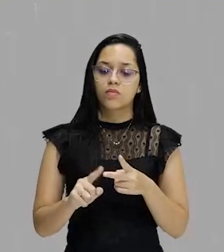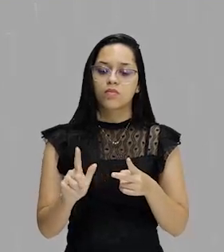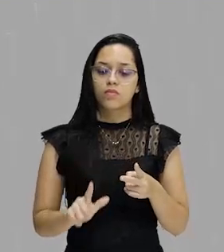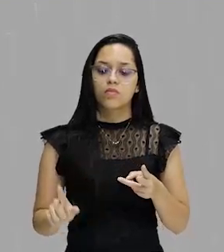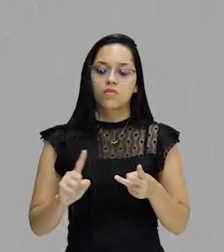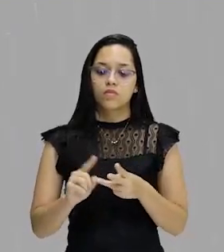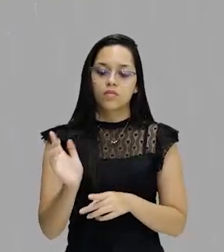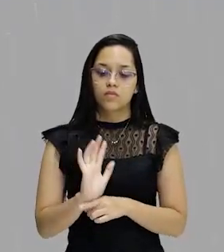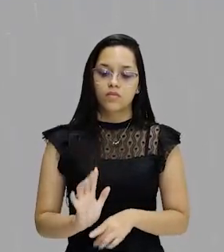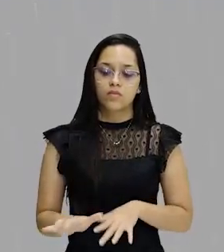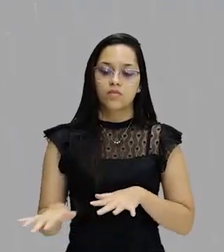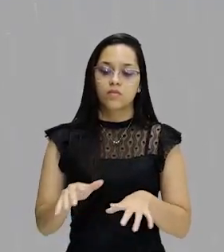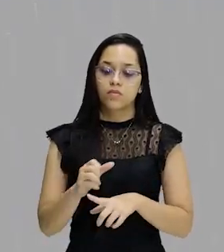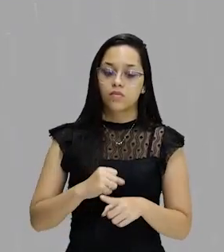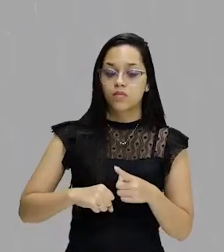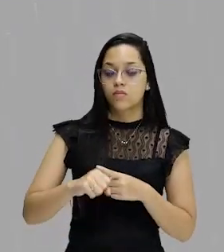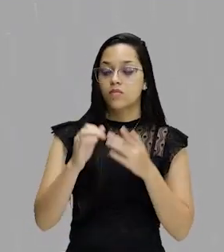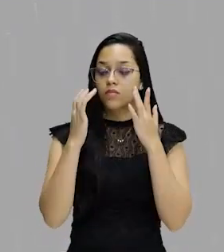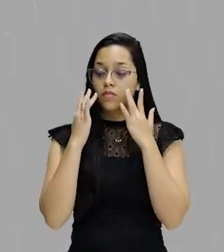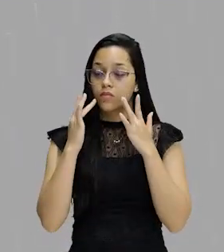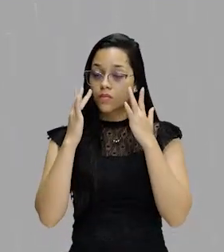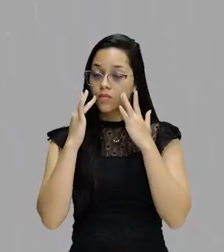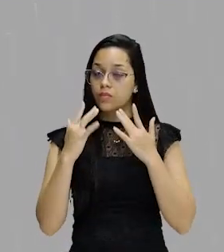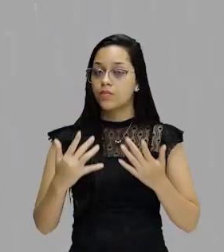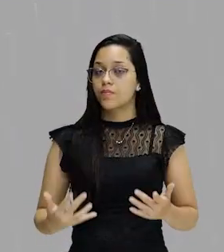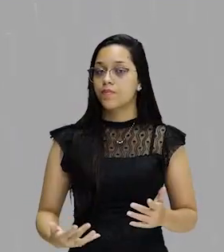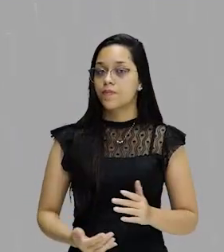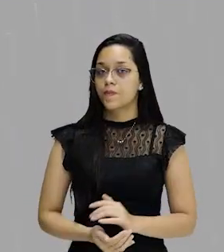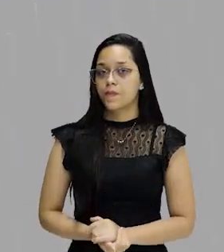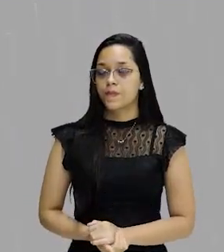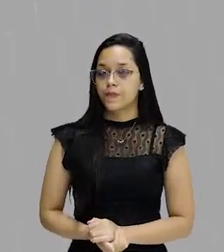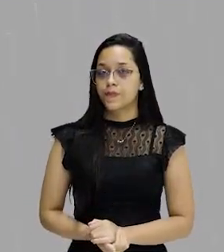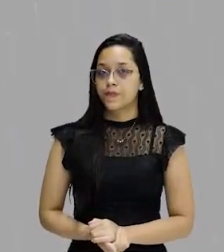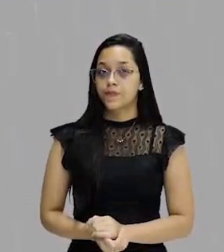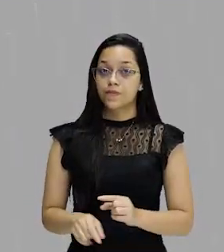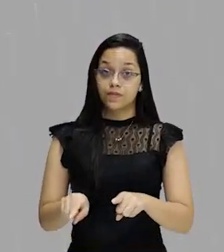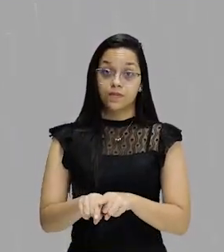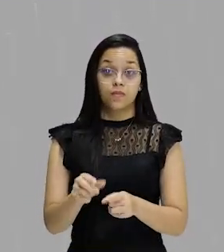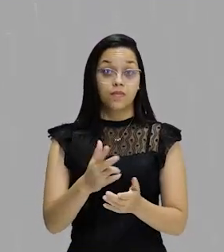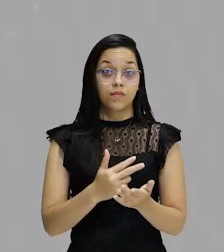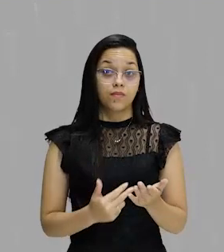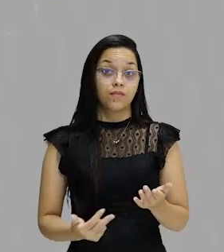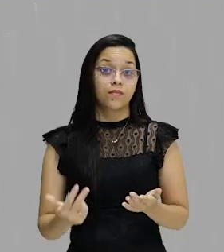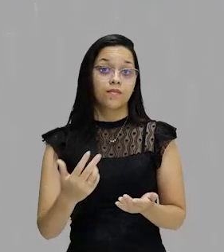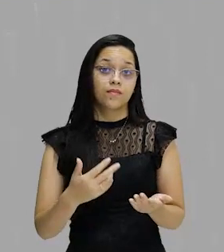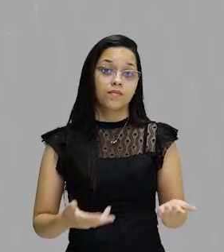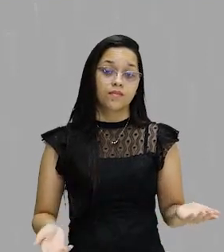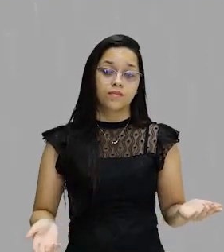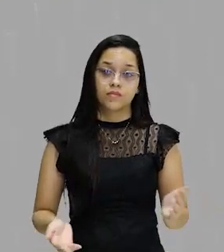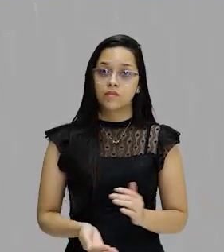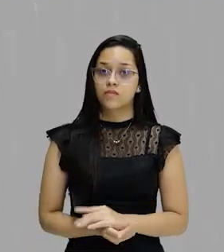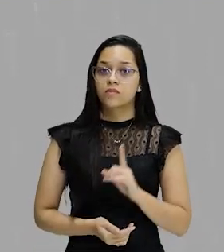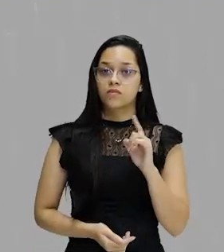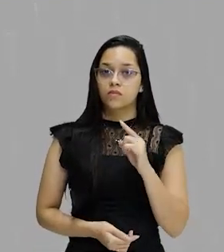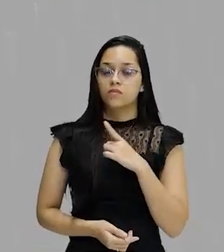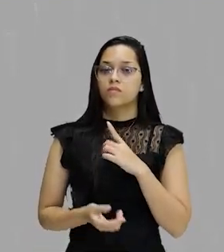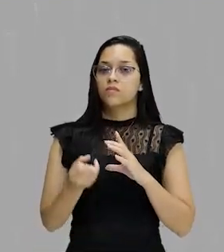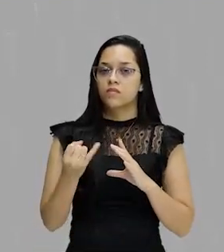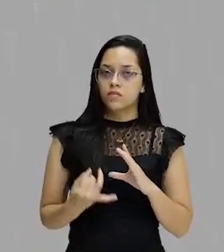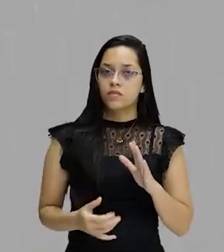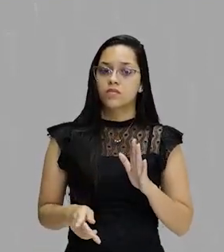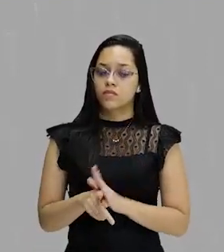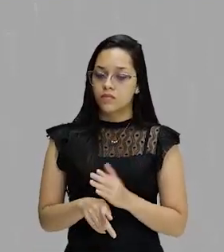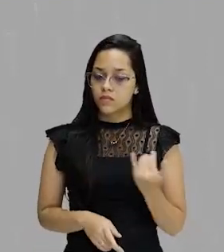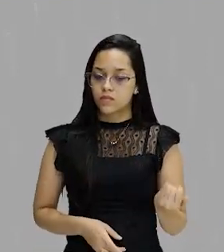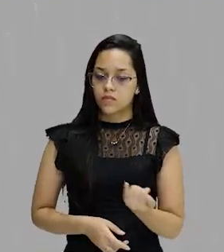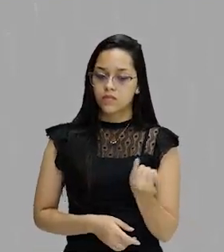no cinema, nos movimentos sociais, no teatro, nas artes plásticas. Então, essa é uma característica